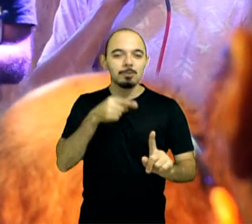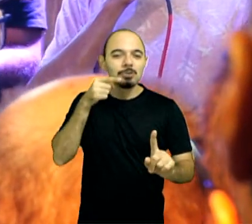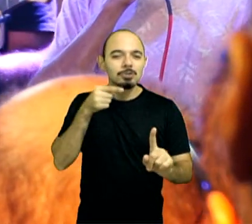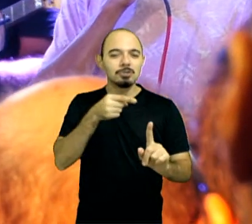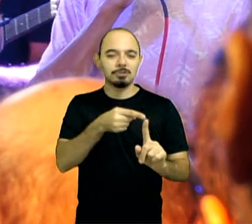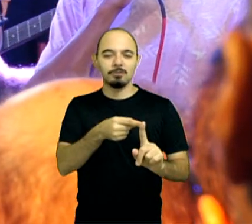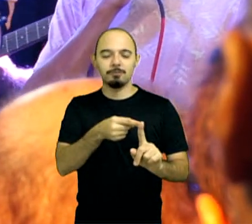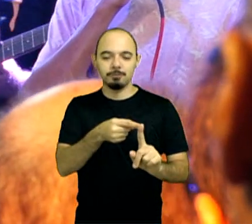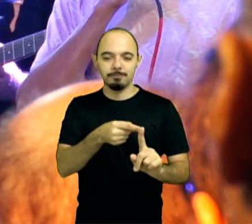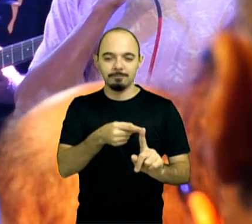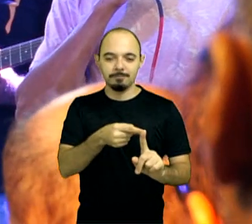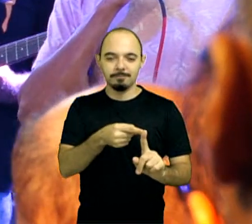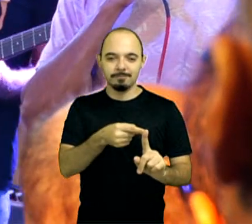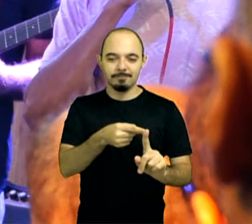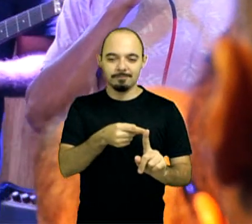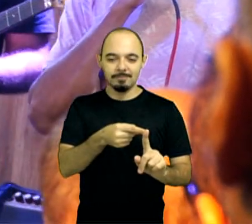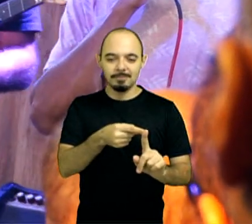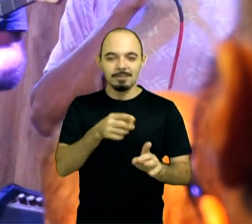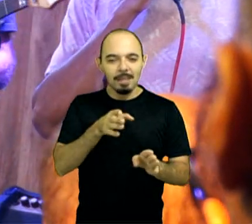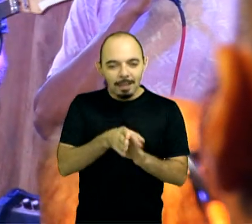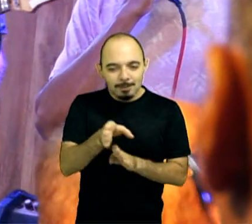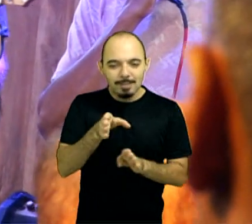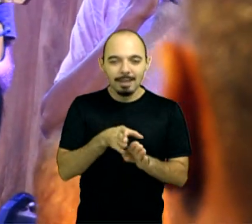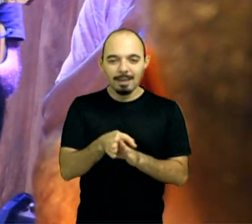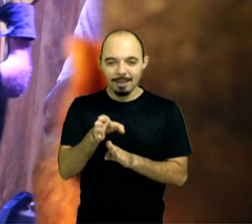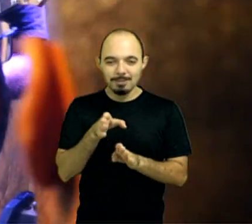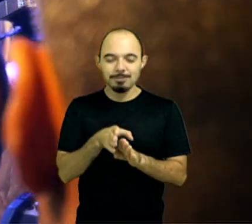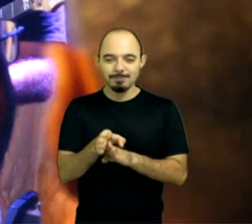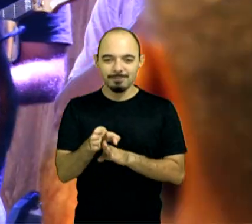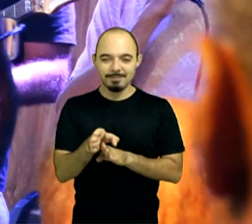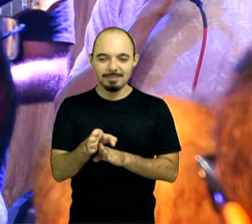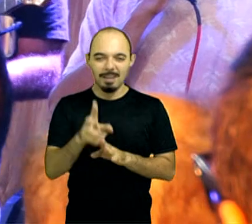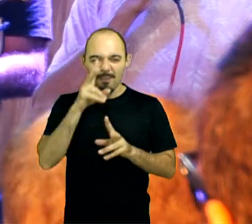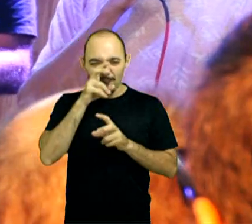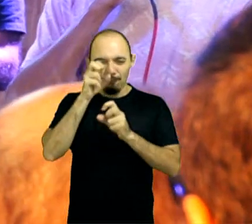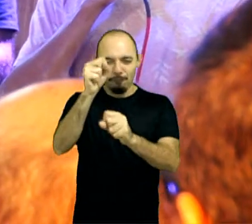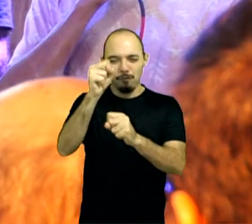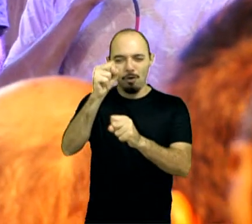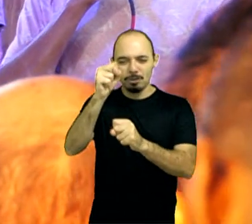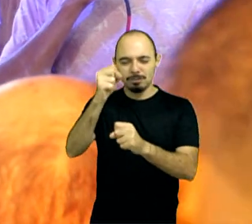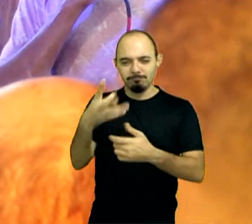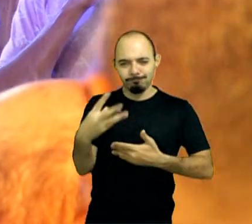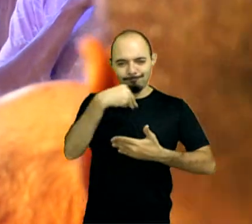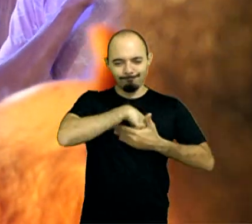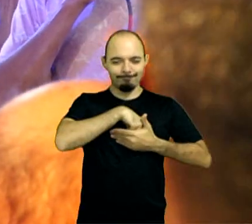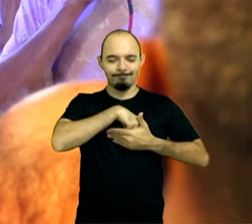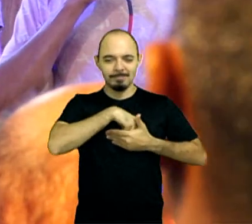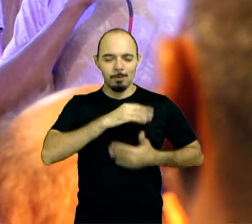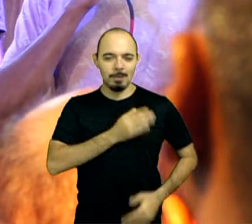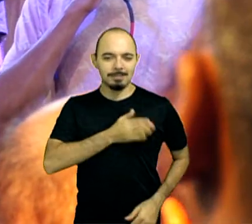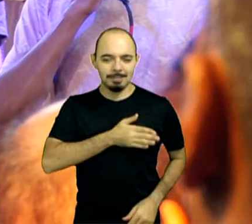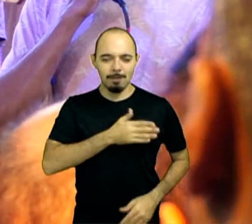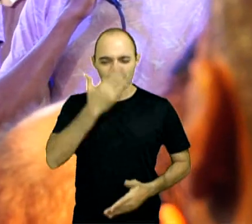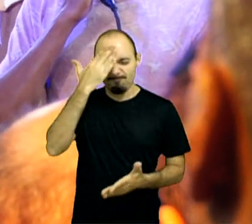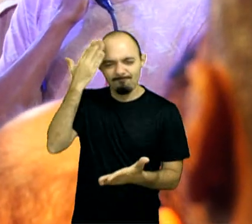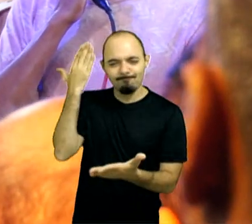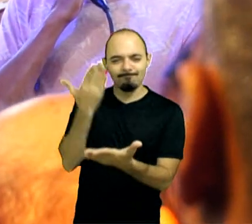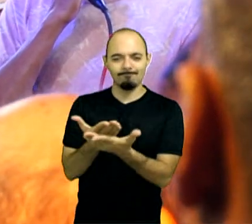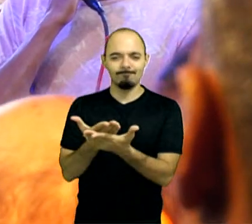colocar princípios muito fortes no seu coração. Eu creio que um